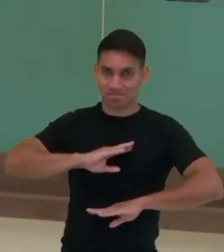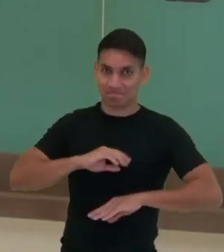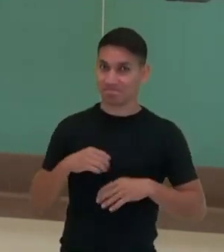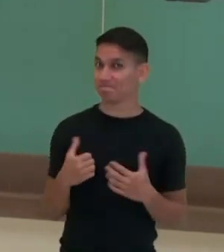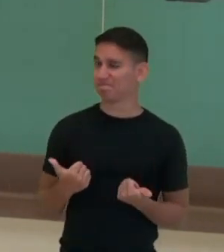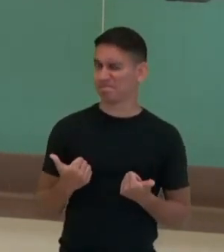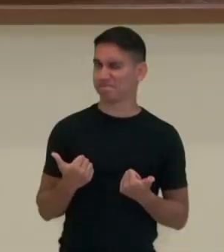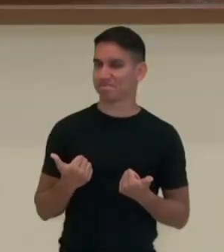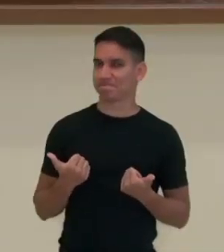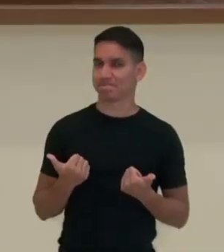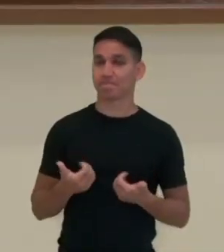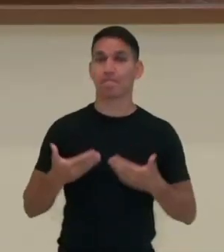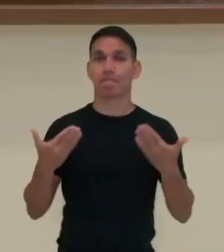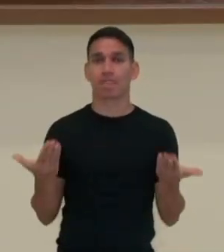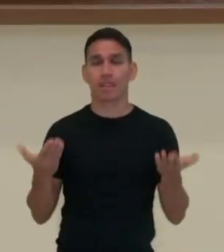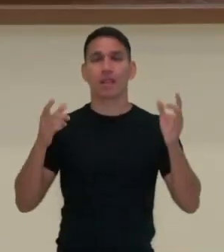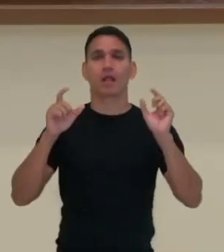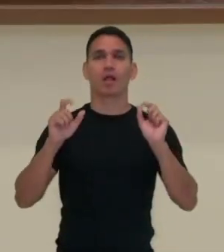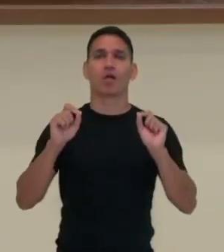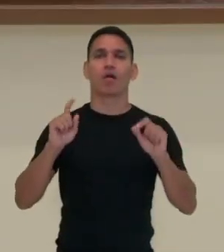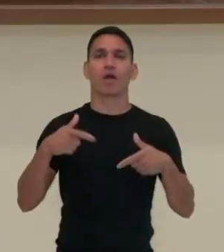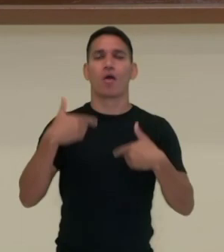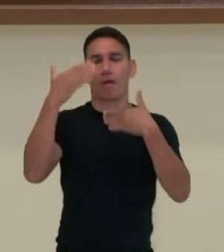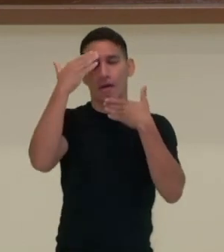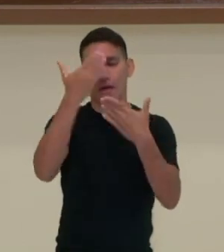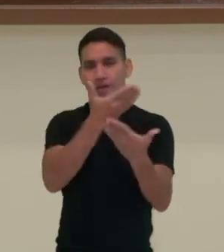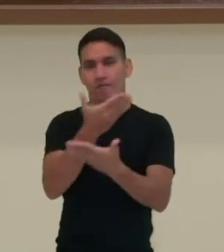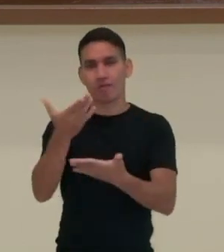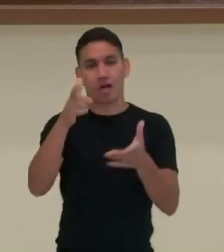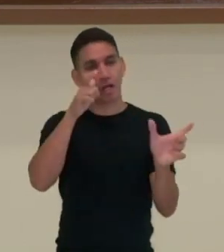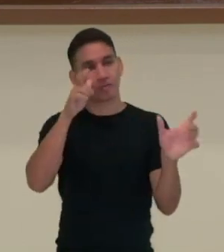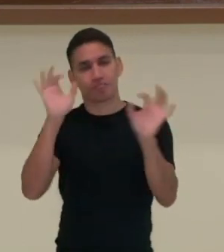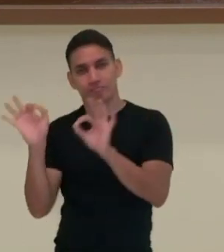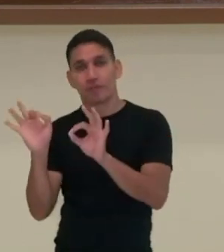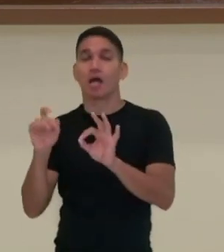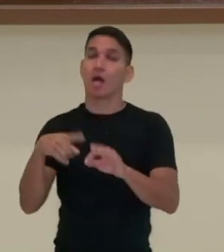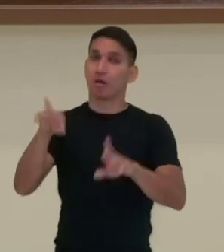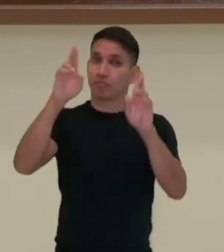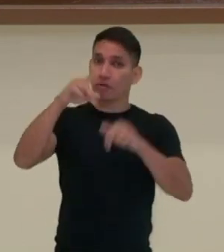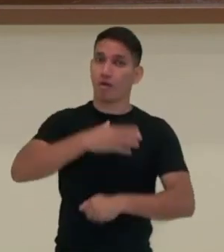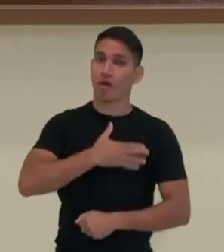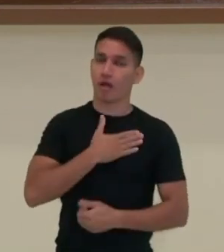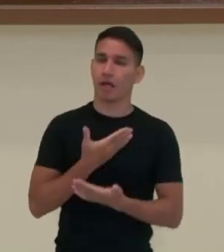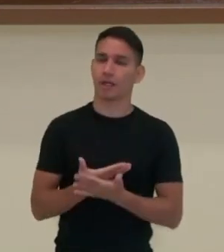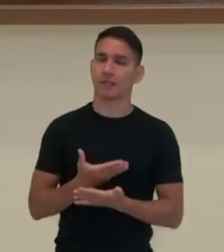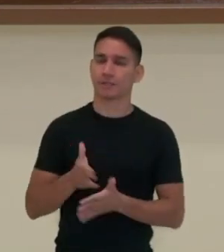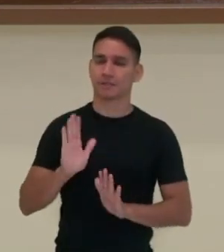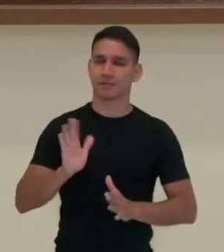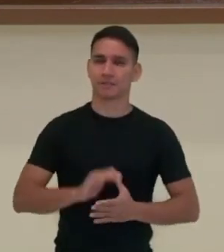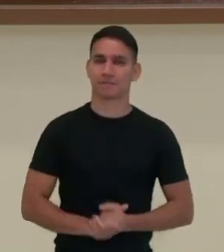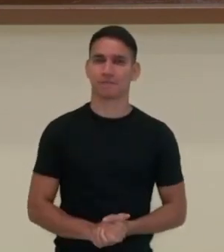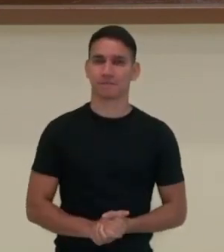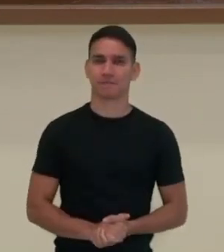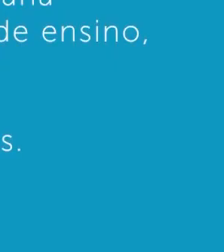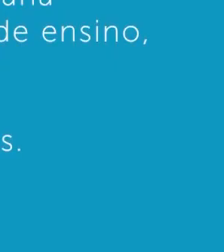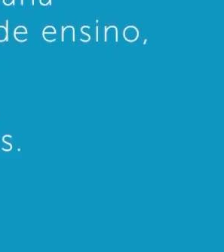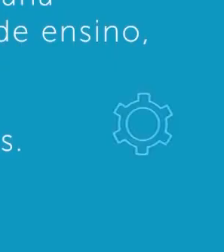Beleza, galera? Então, agradeço você que acompanhou, espero que essa aula tenha sido útil e até a próxima.